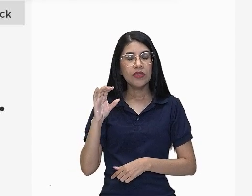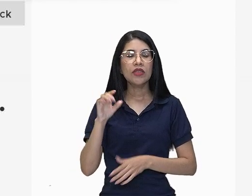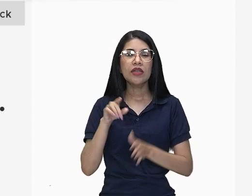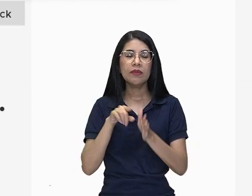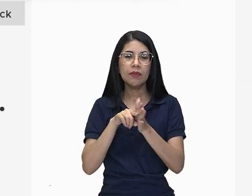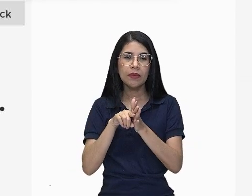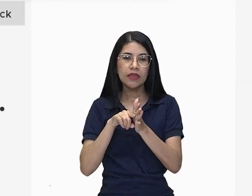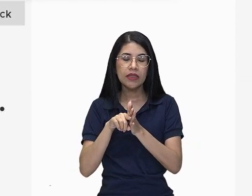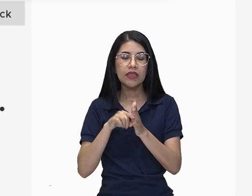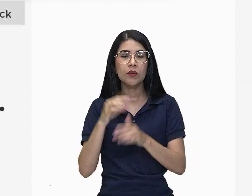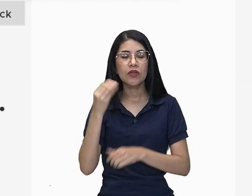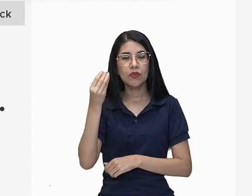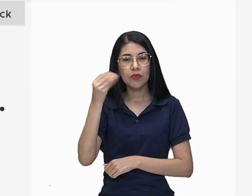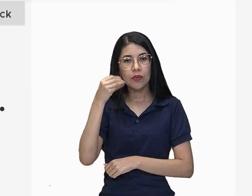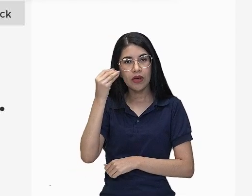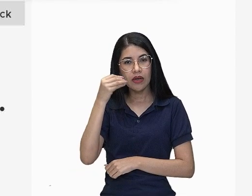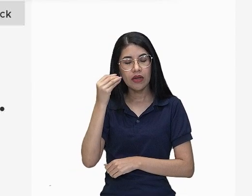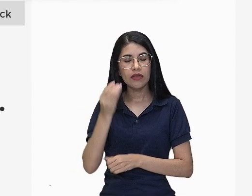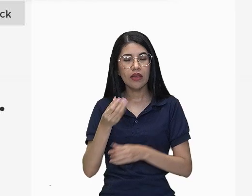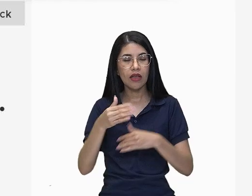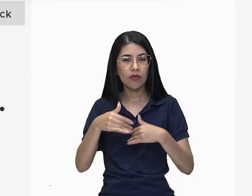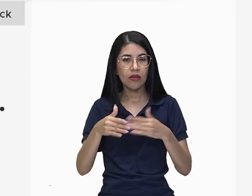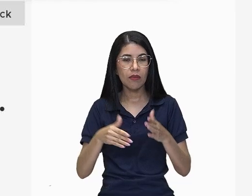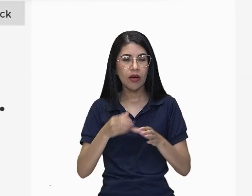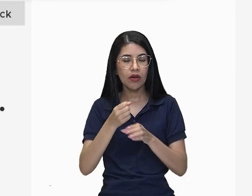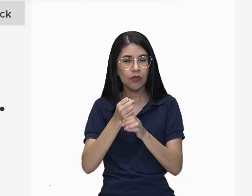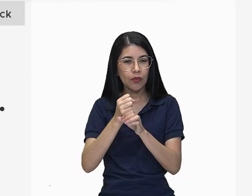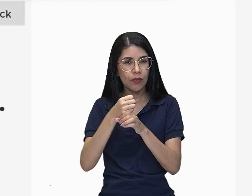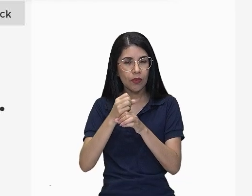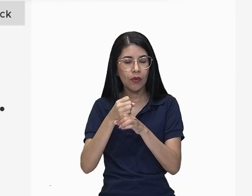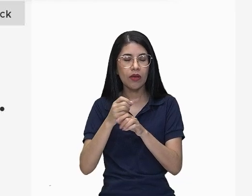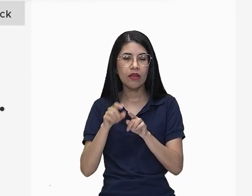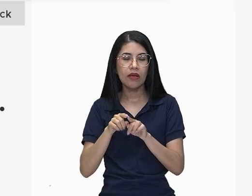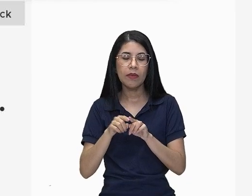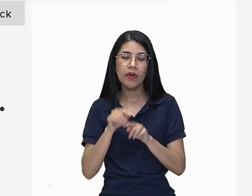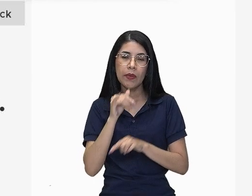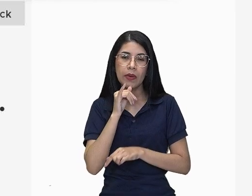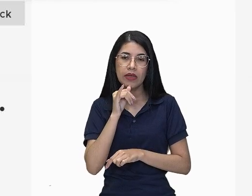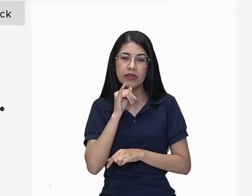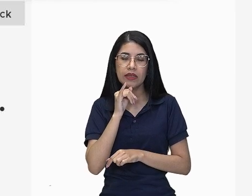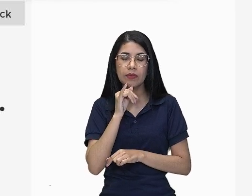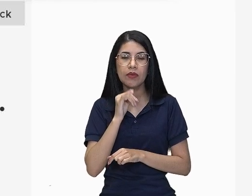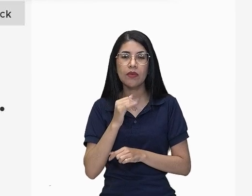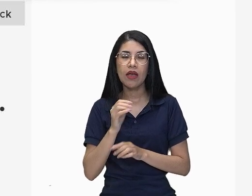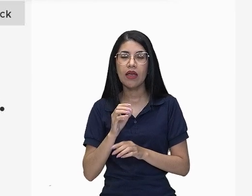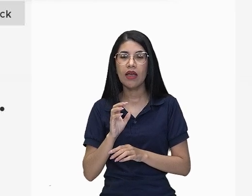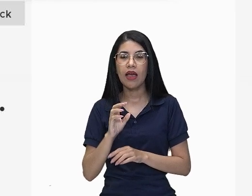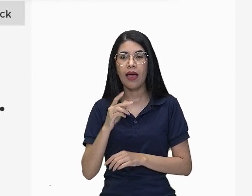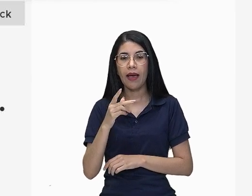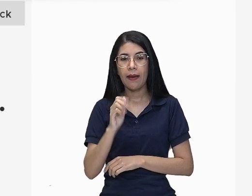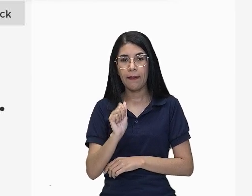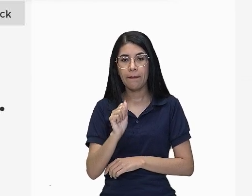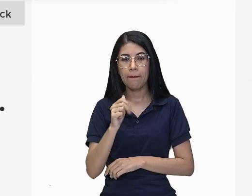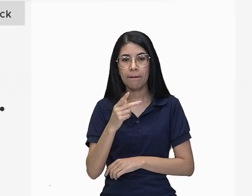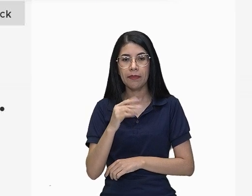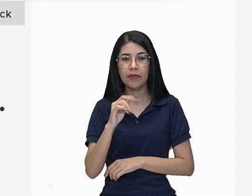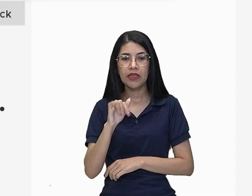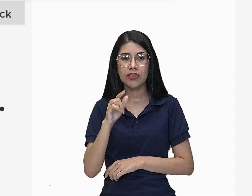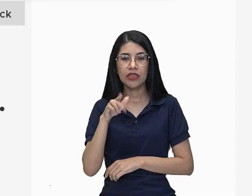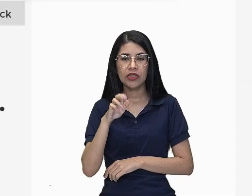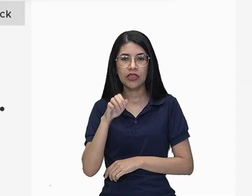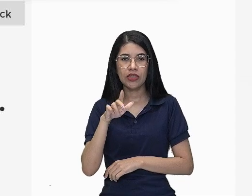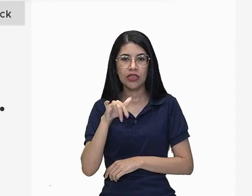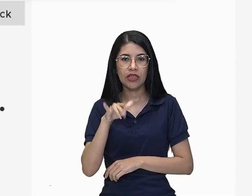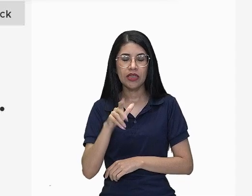laboratoriais, analisando quais são os compostos químicos que, no caso da camomila, né, a apigenina, produzem esse